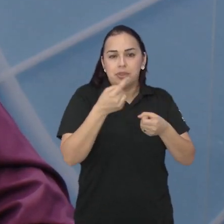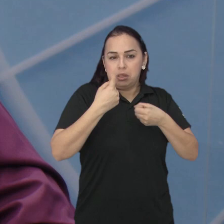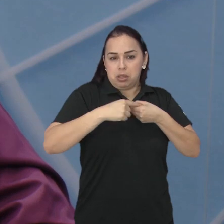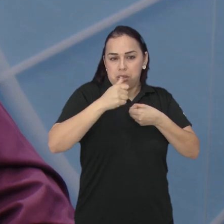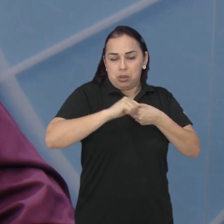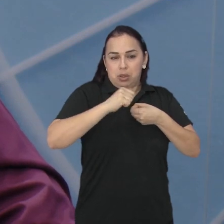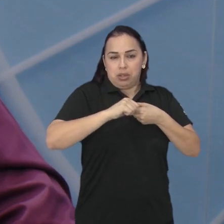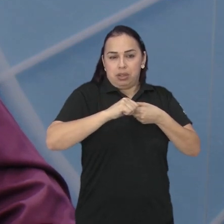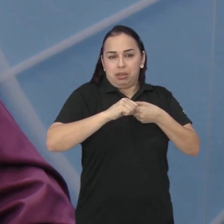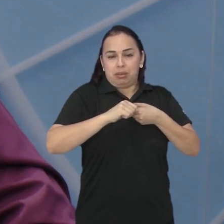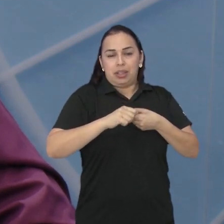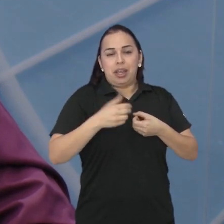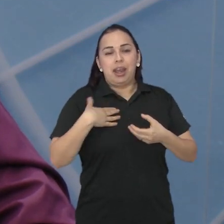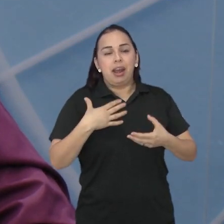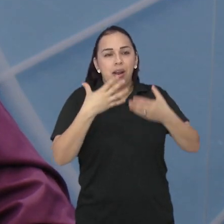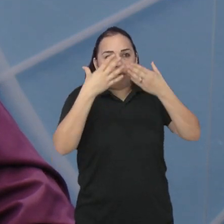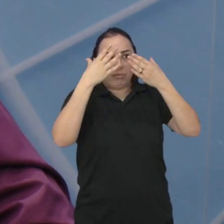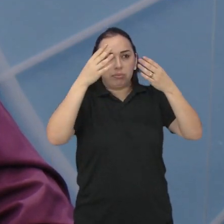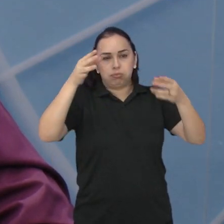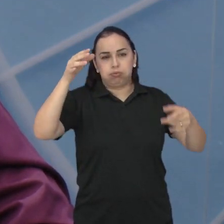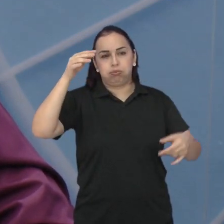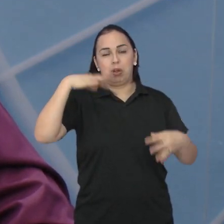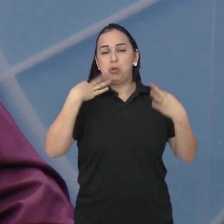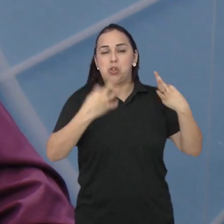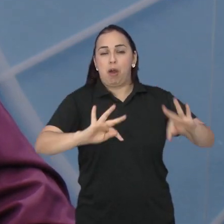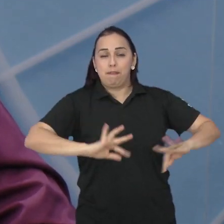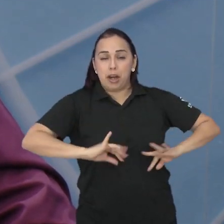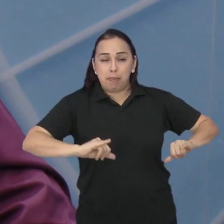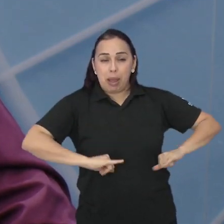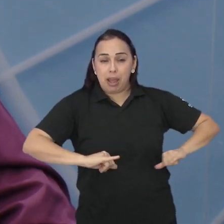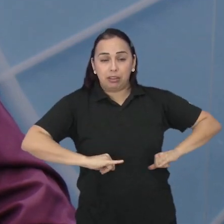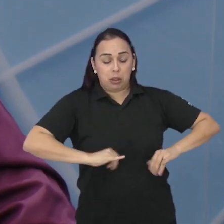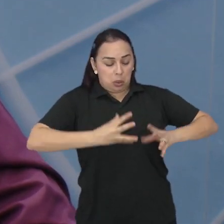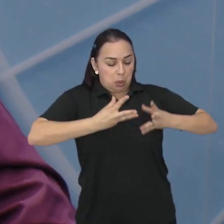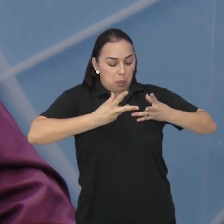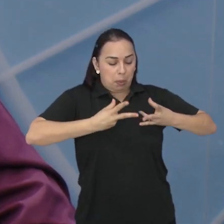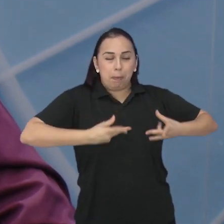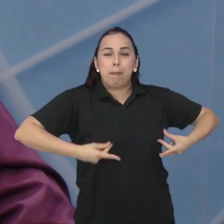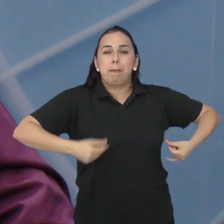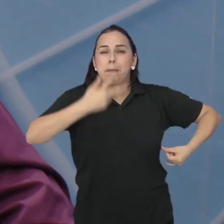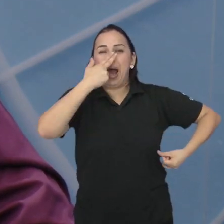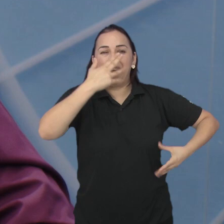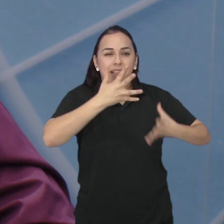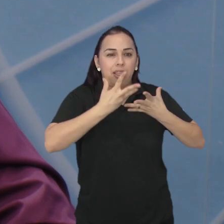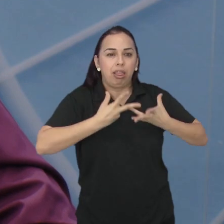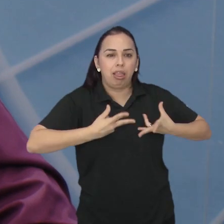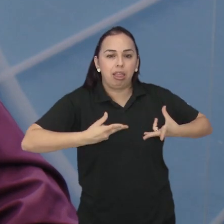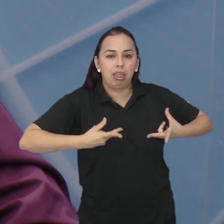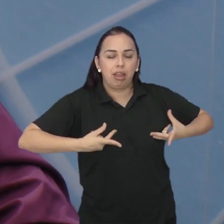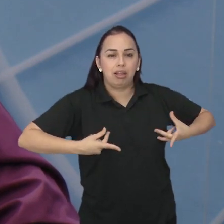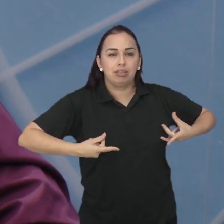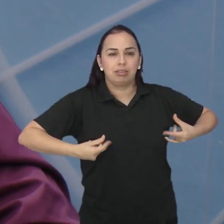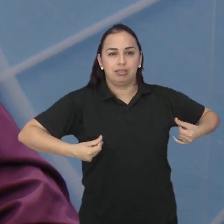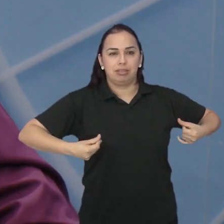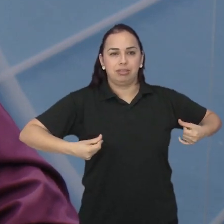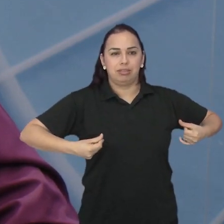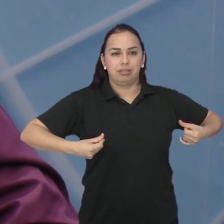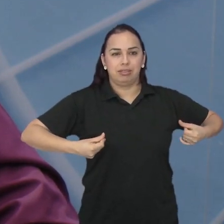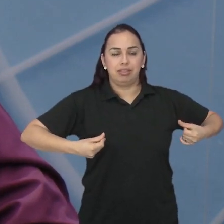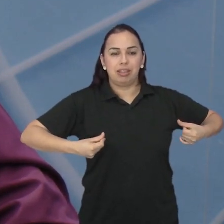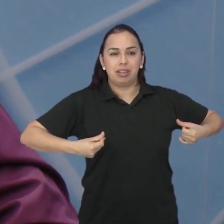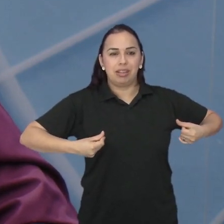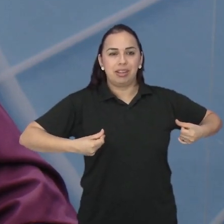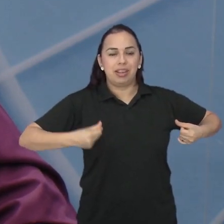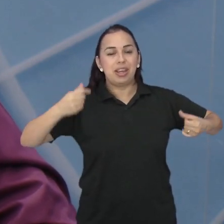o uso para não pensar. Ele faz o uso, né, quando eu via muito isso na comunidade terapêutica, para ele sair fugir da realidade